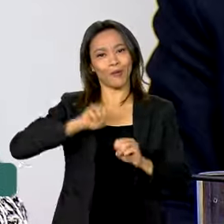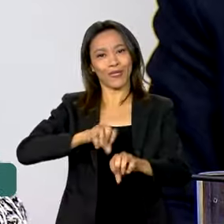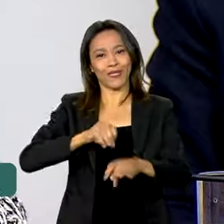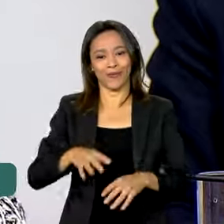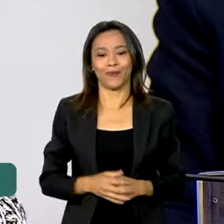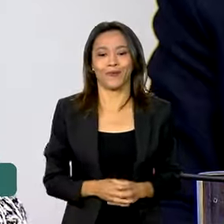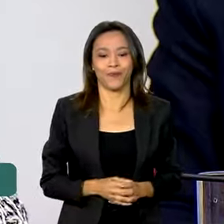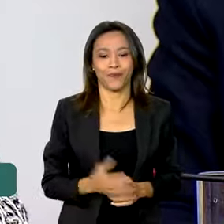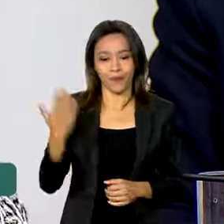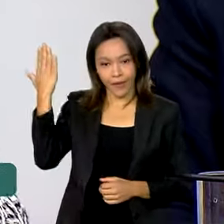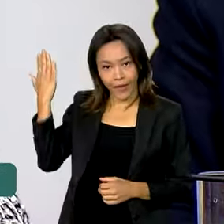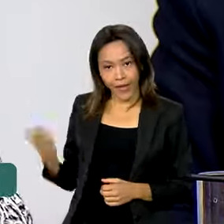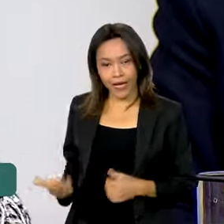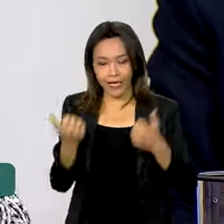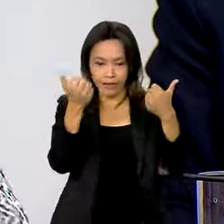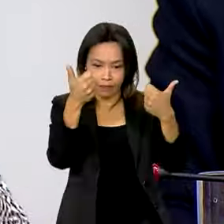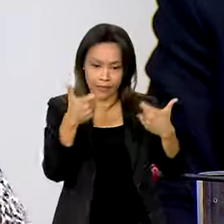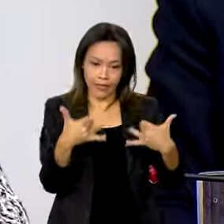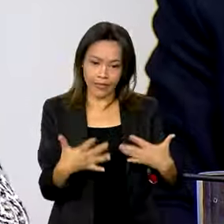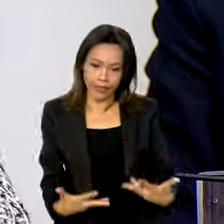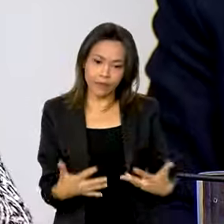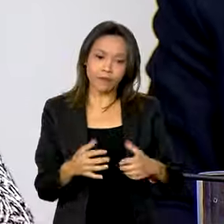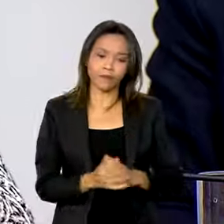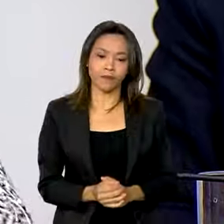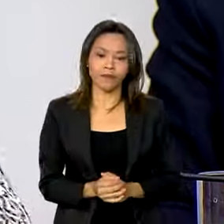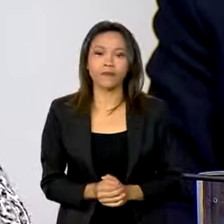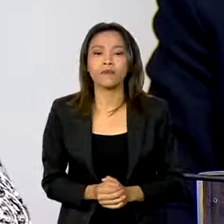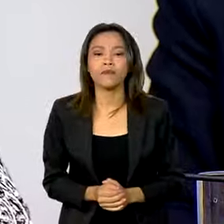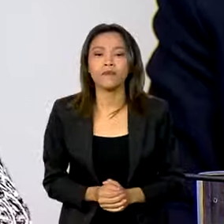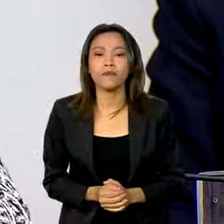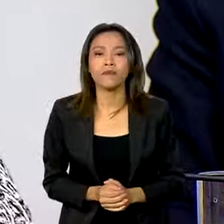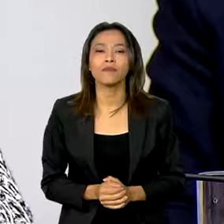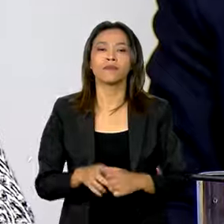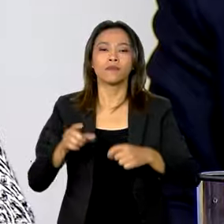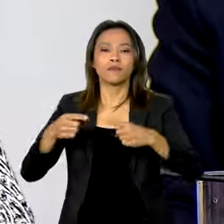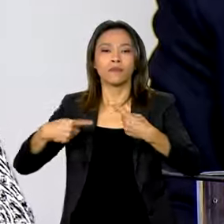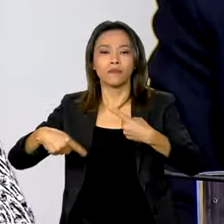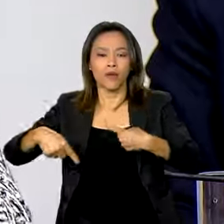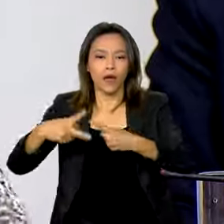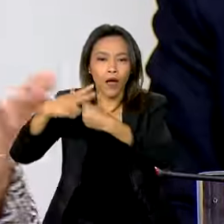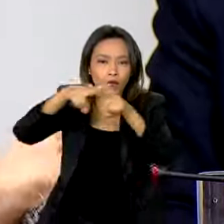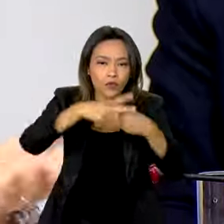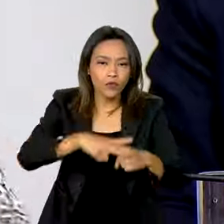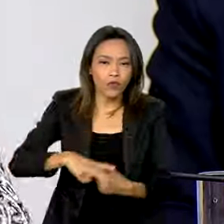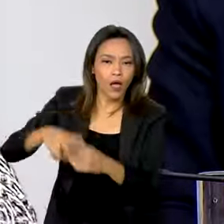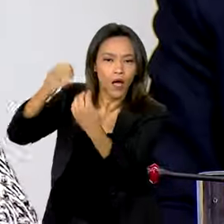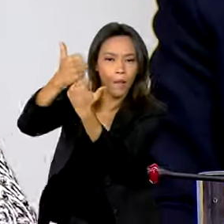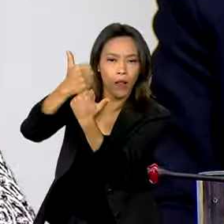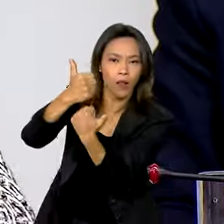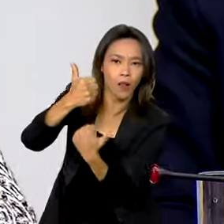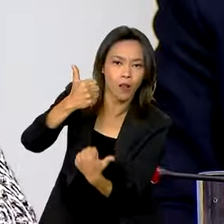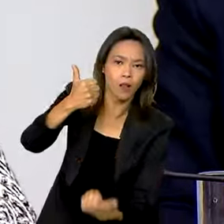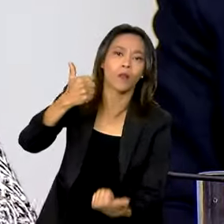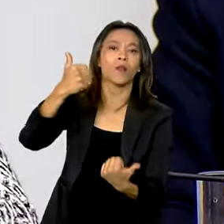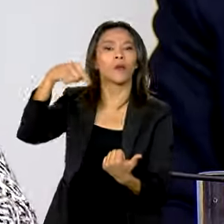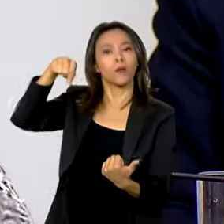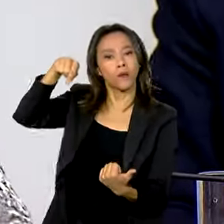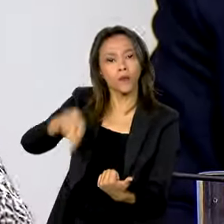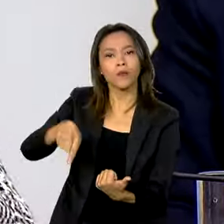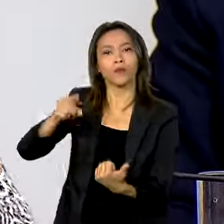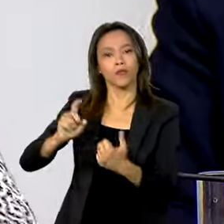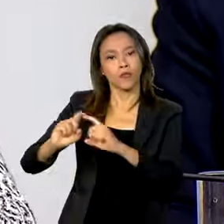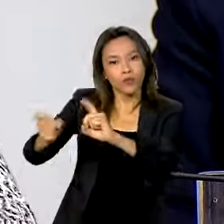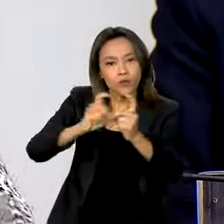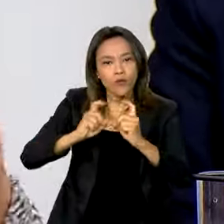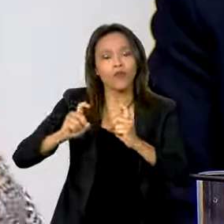Mas não era esse grande caso hoje. É, foi toda uma discussão de reestruturação de carreiras, com, tivemos o GT, no caso do, dos técnicos administrativos, foram